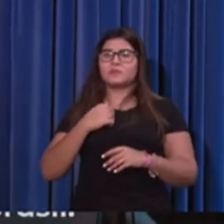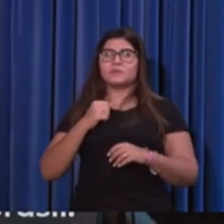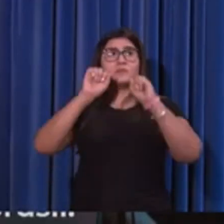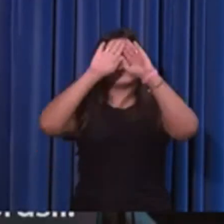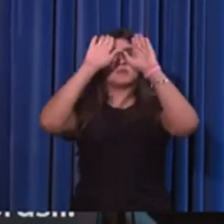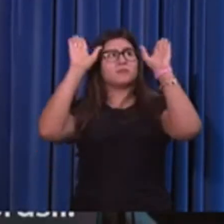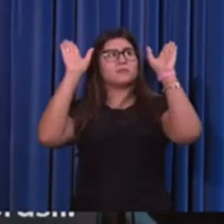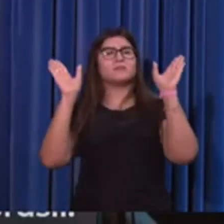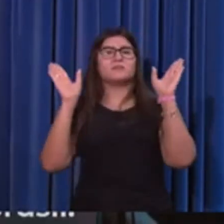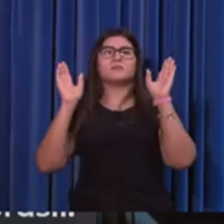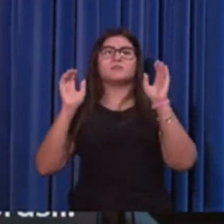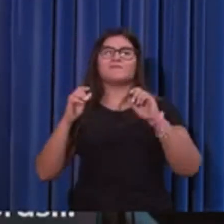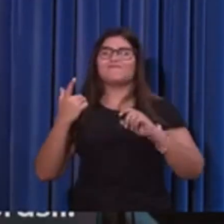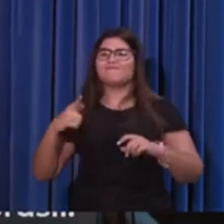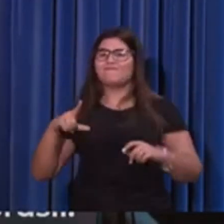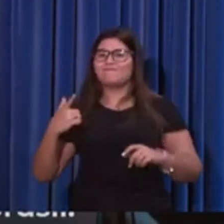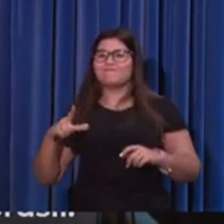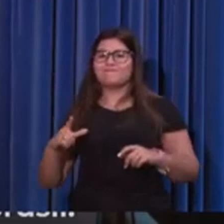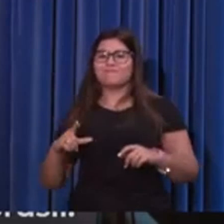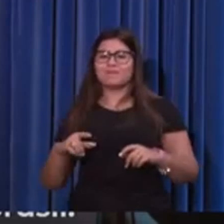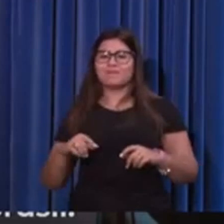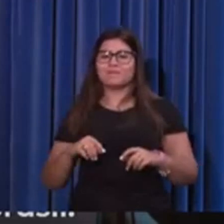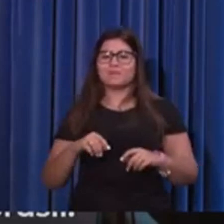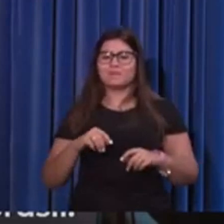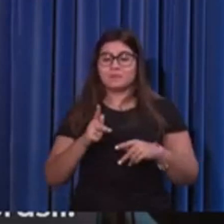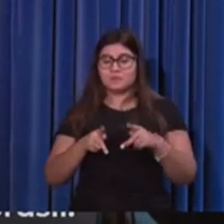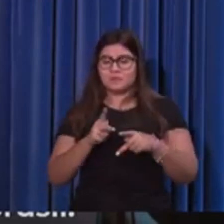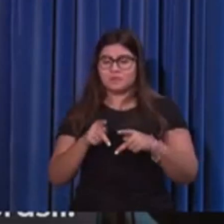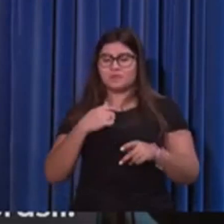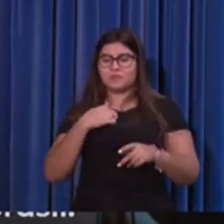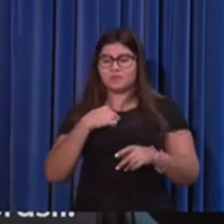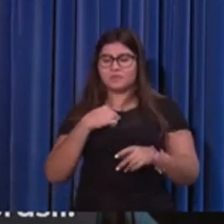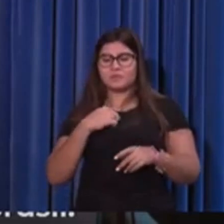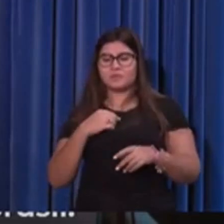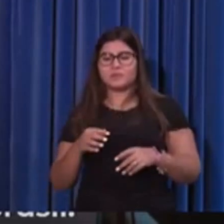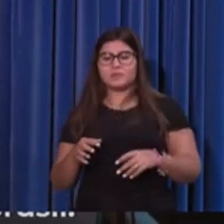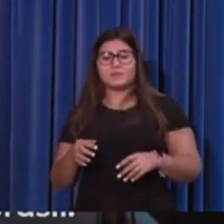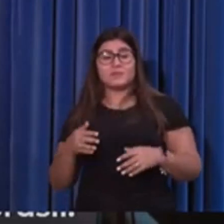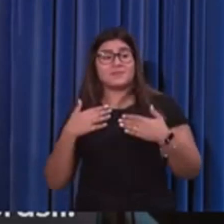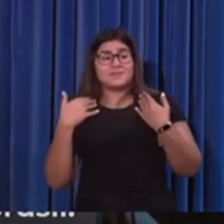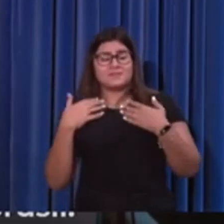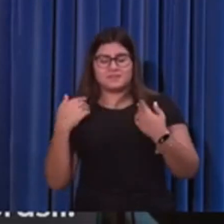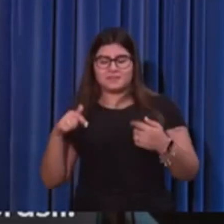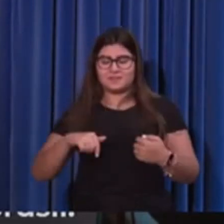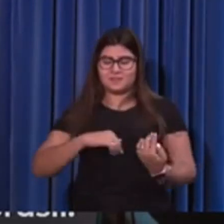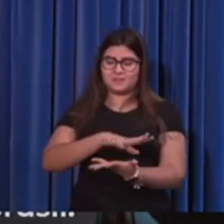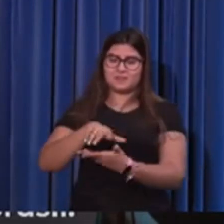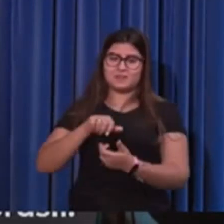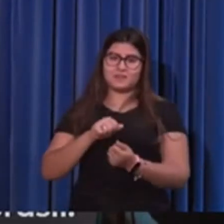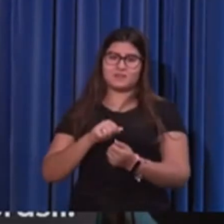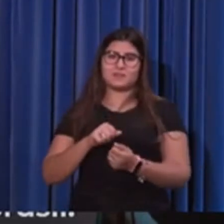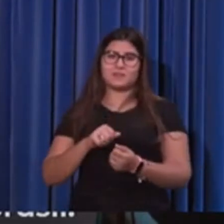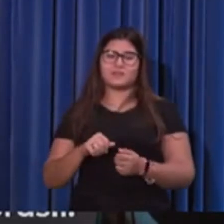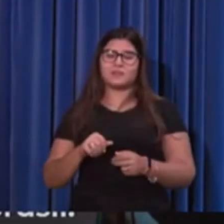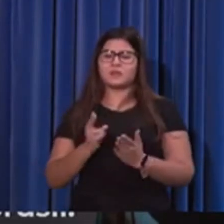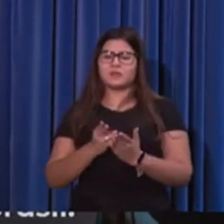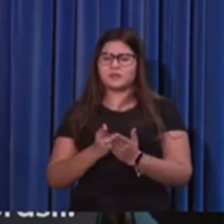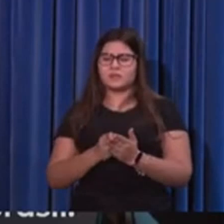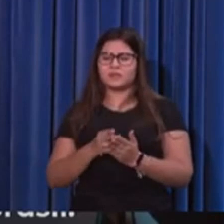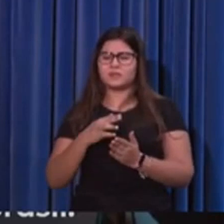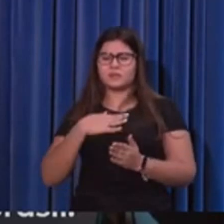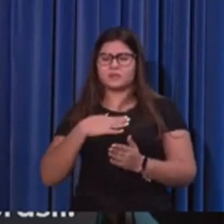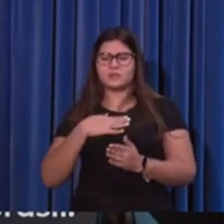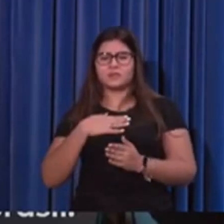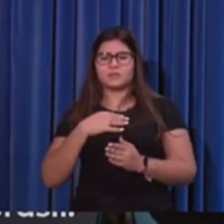outro em que eu me compraza na terra. Ainda que a minha carne e o meu coração desfaleçam, Deus